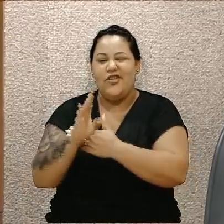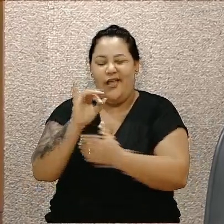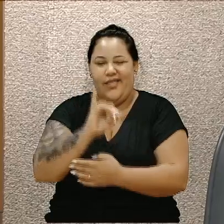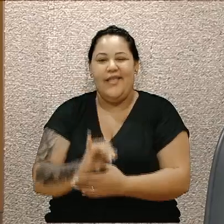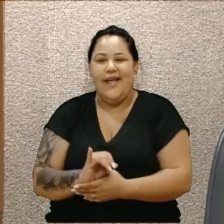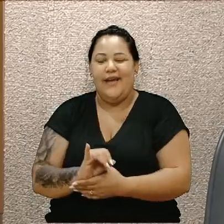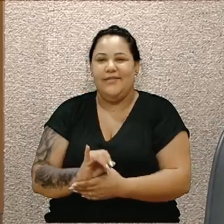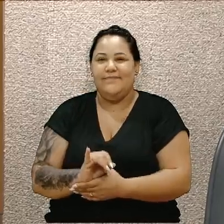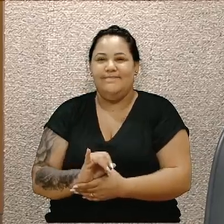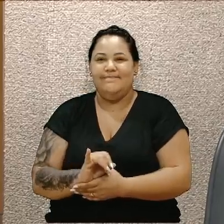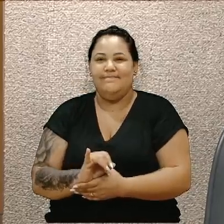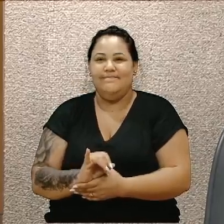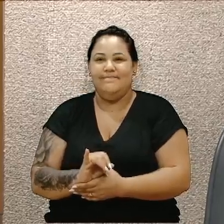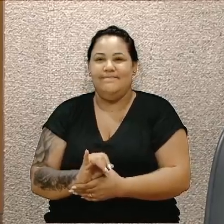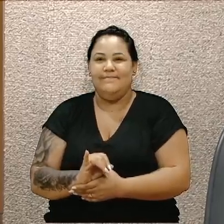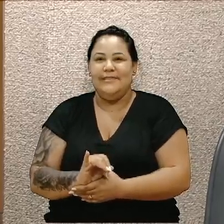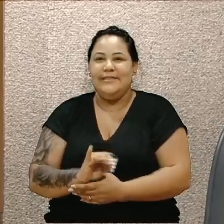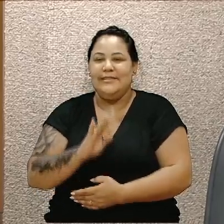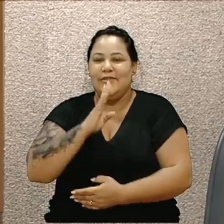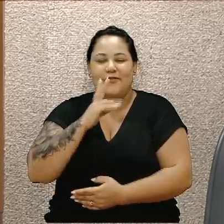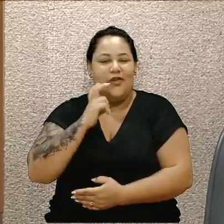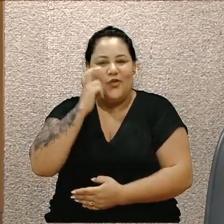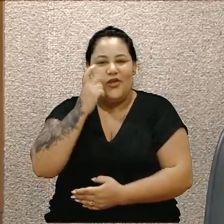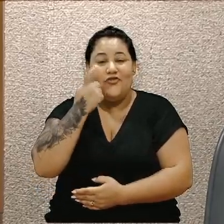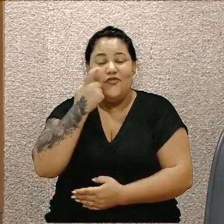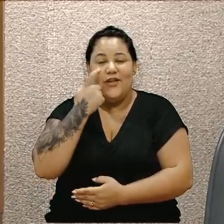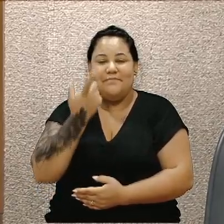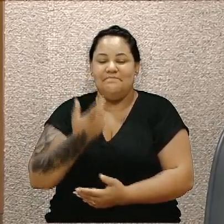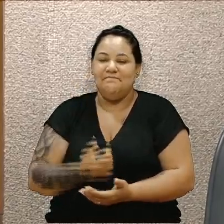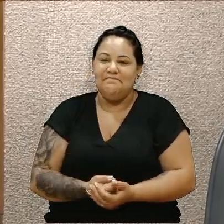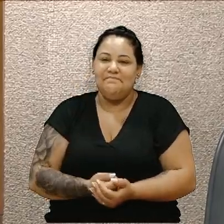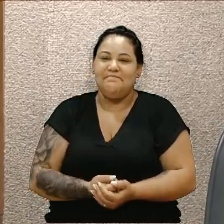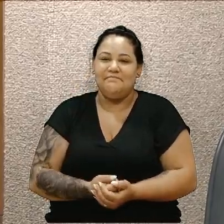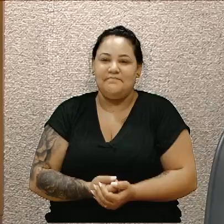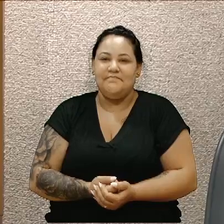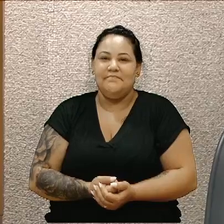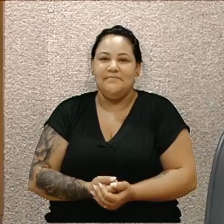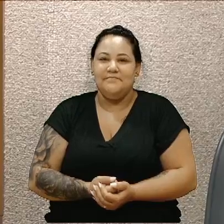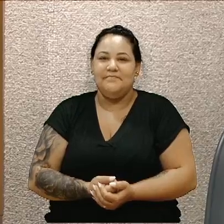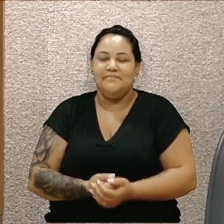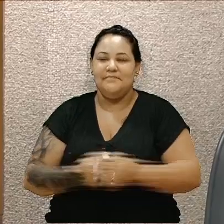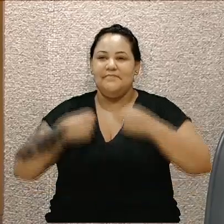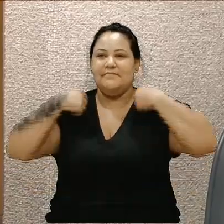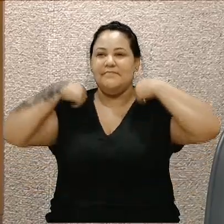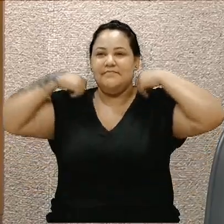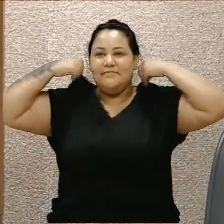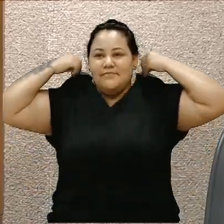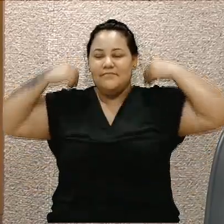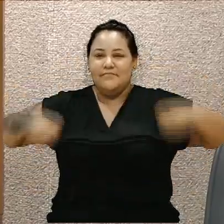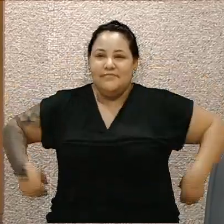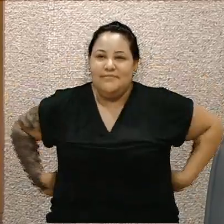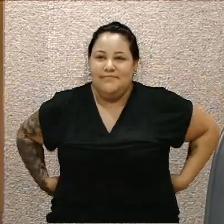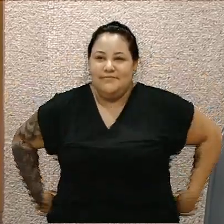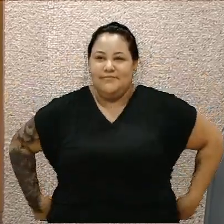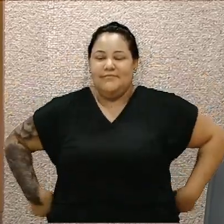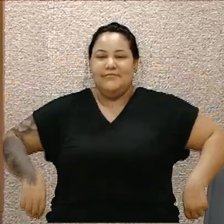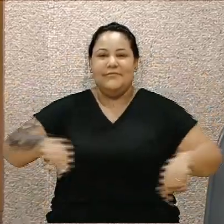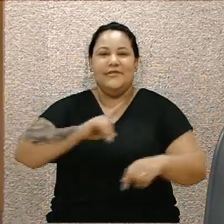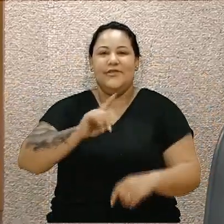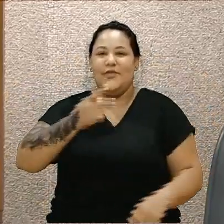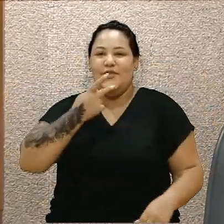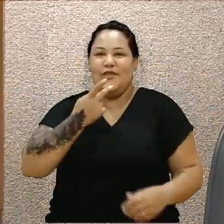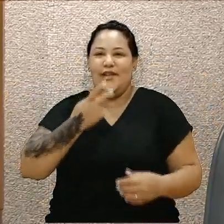senhora presidente, eu fico envergonhado de ver que nós, nem vamos falar de China, né, que é